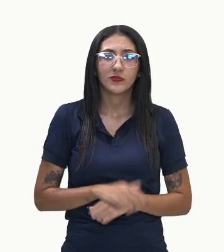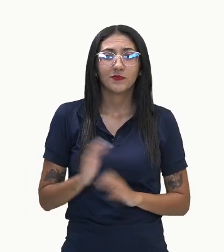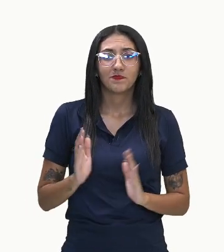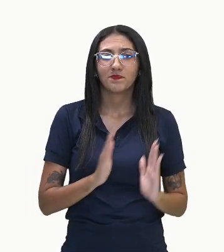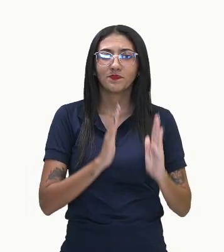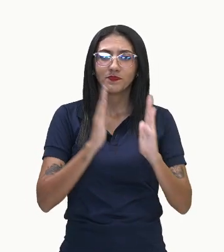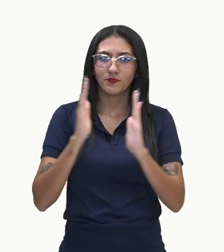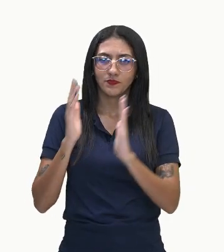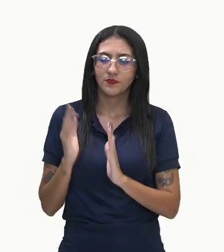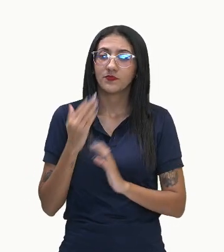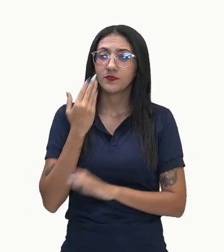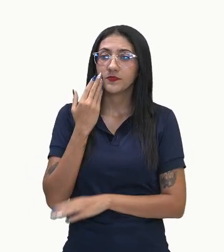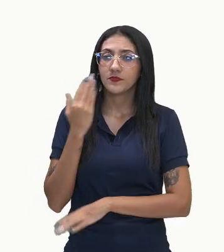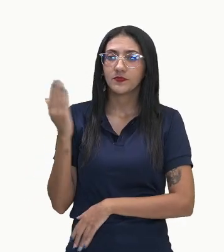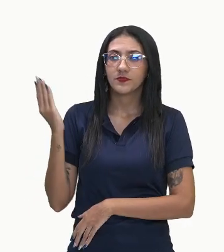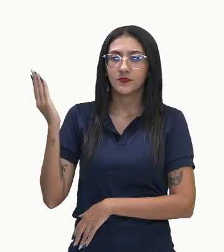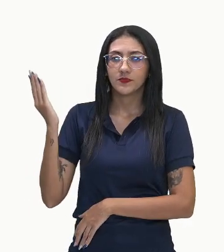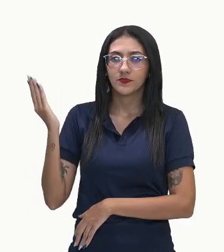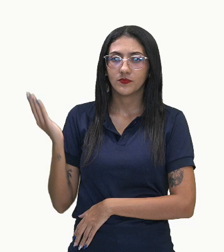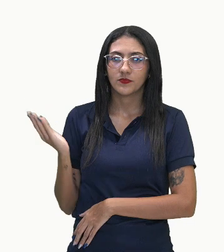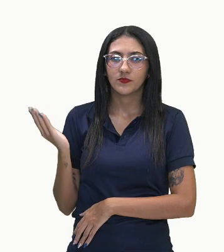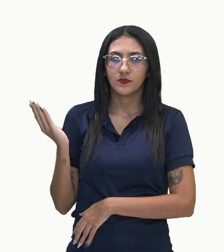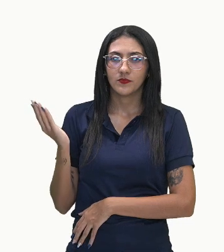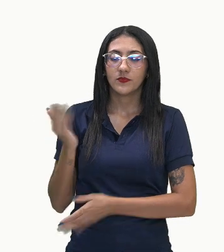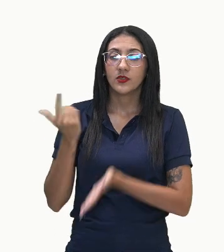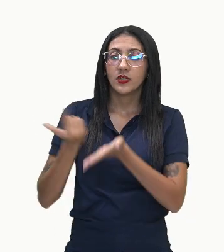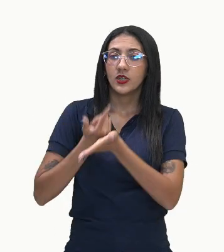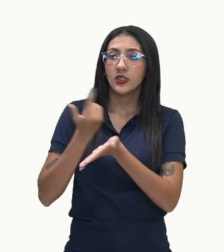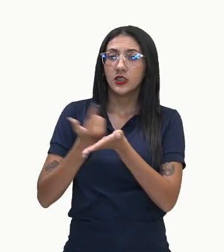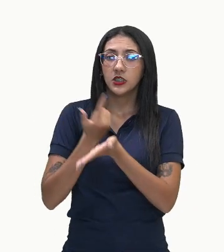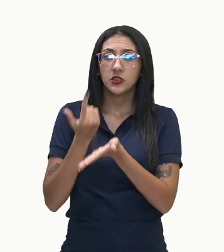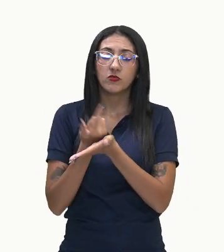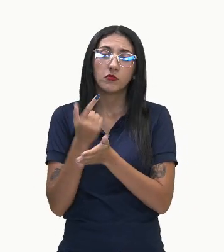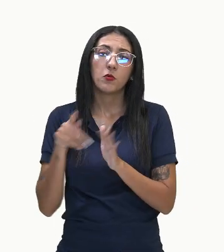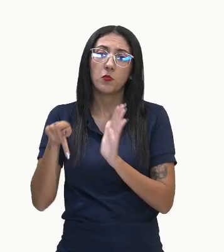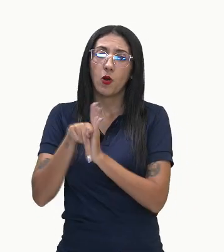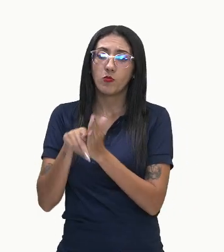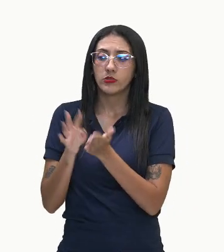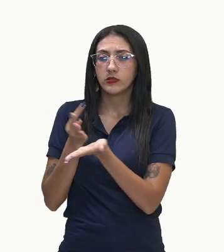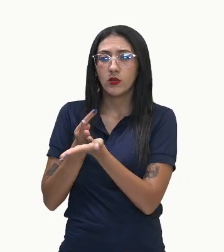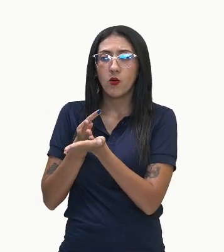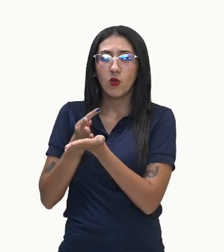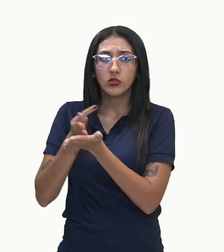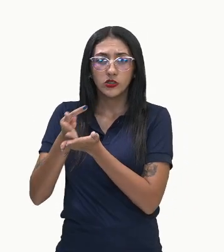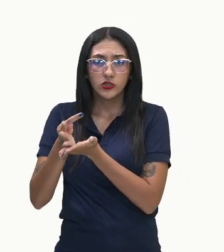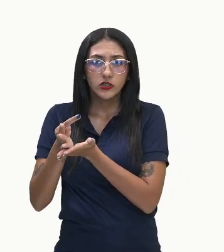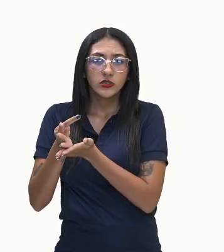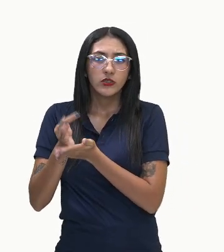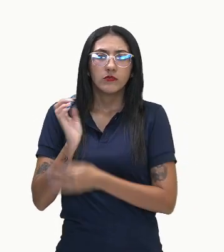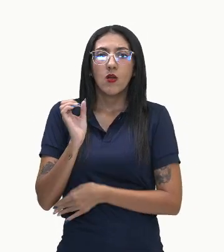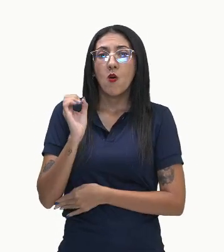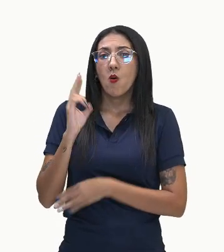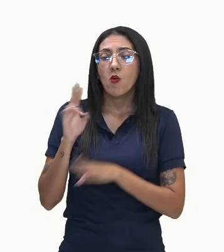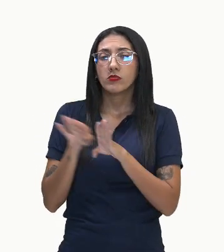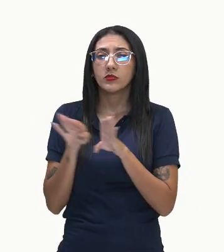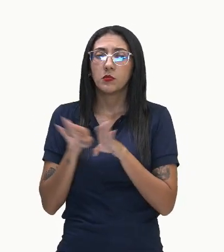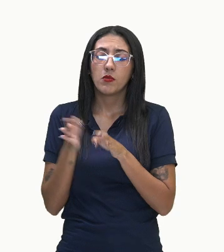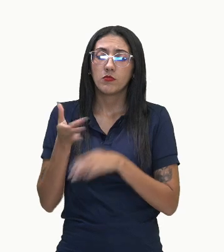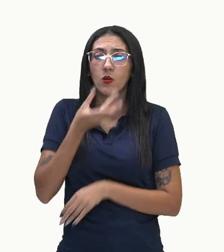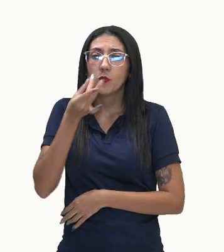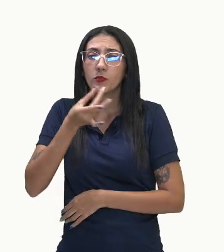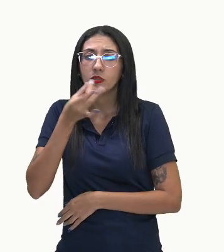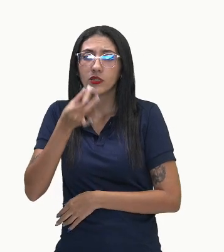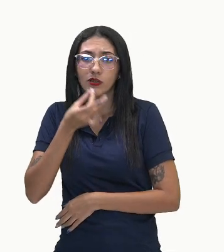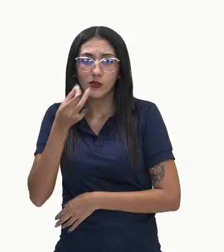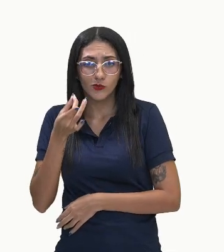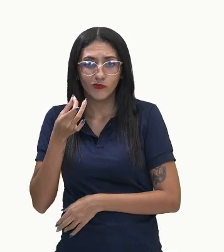lado, você vai ter os livros religiosos, que podem ser livros de teologia, podem ser comentários